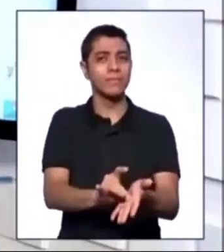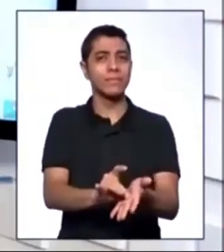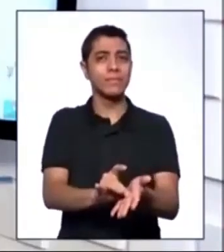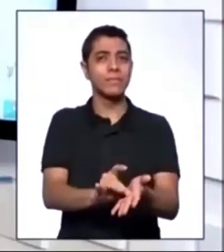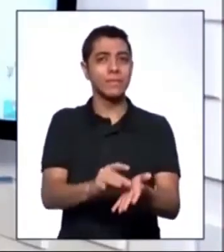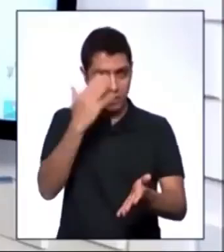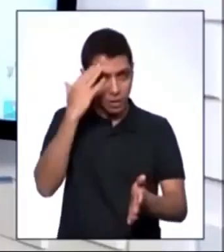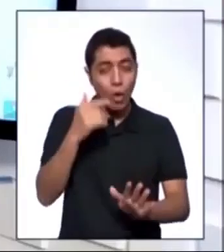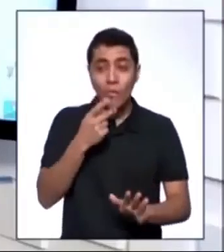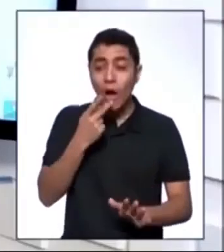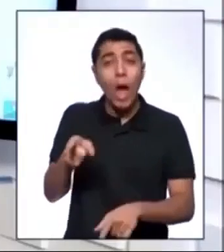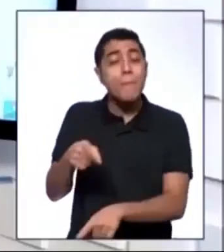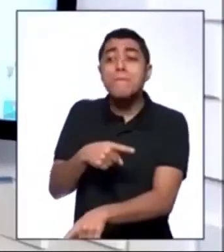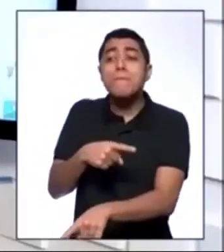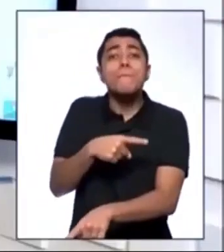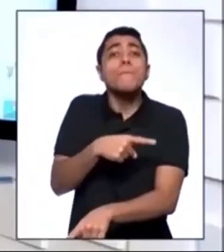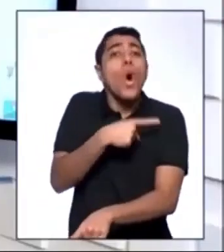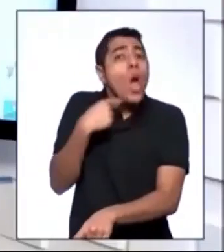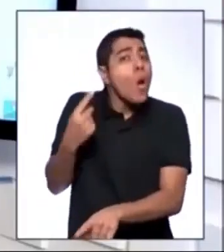literalmente morto.